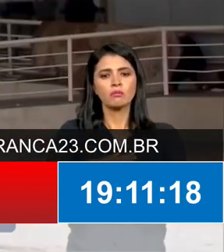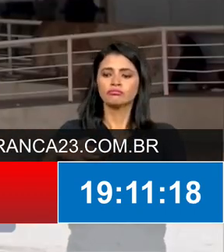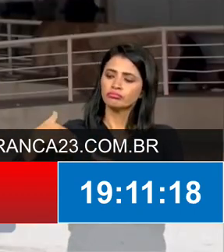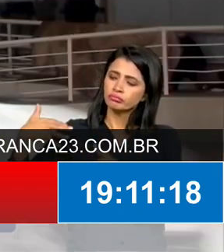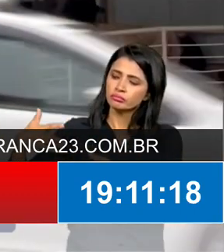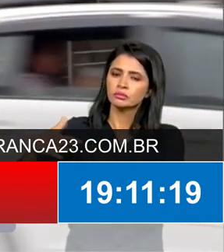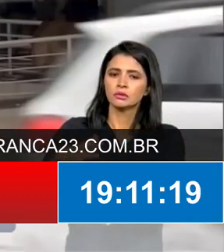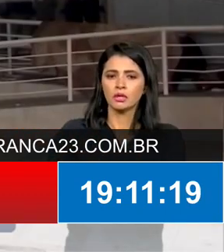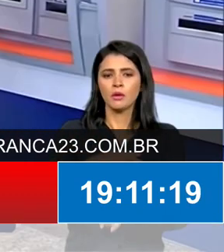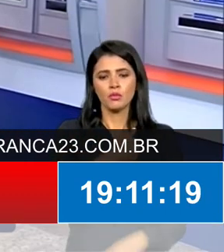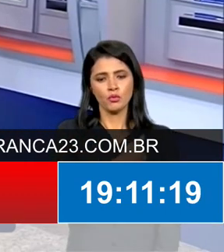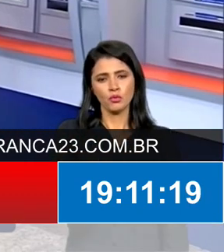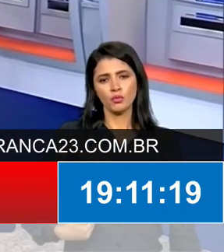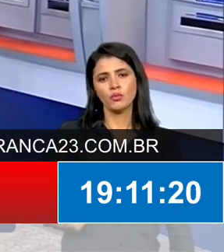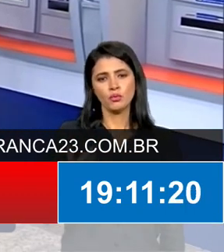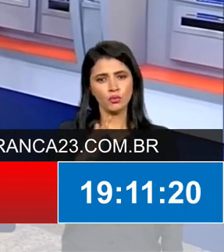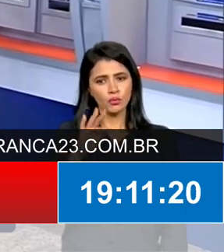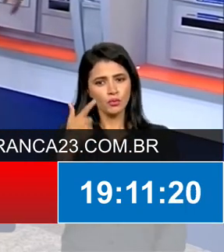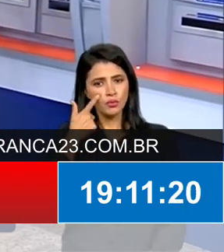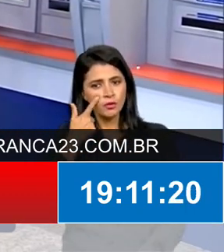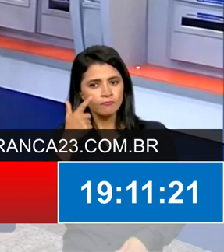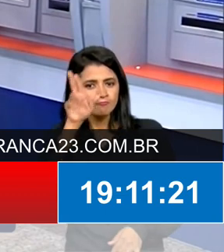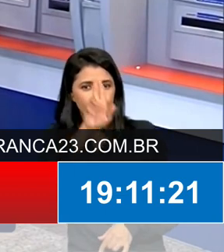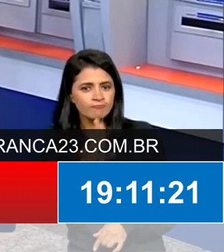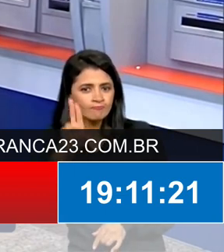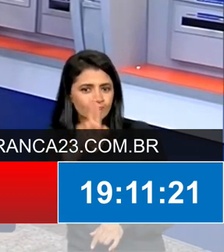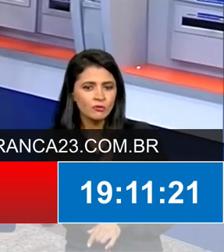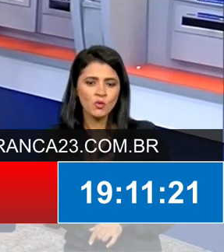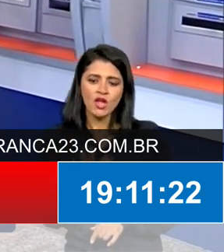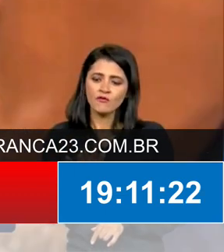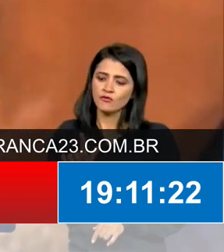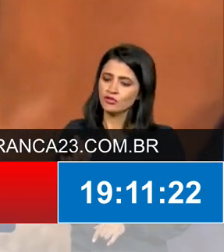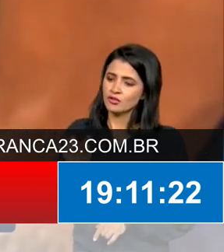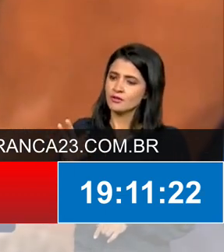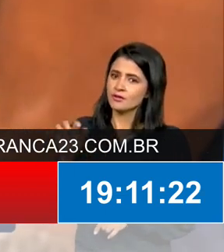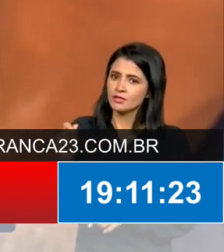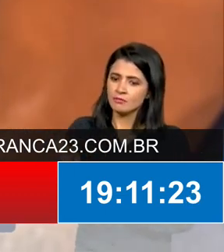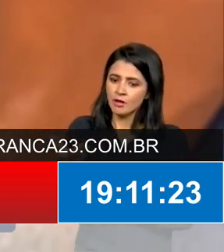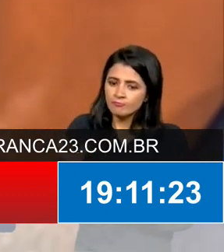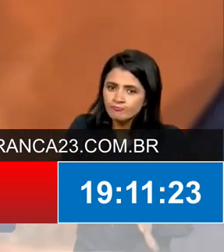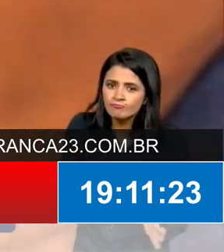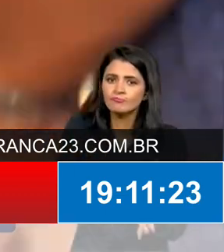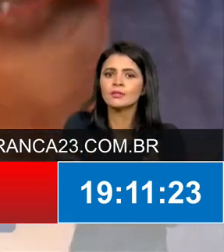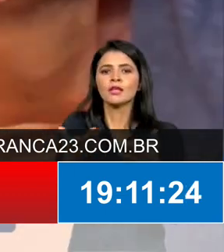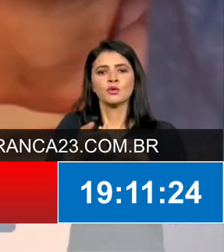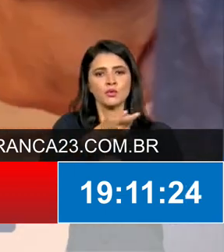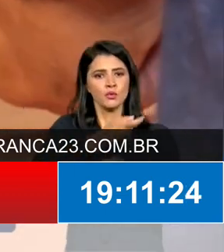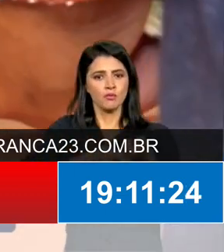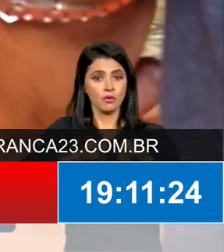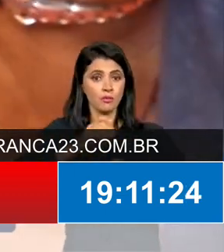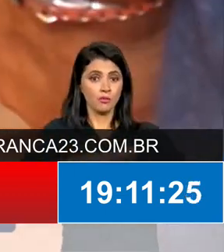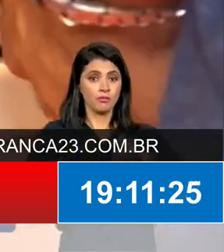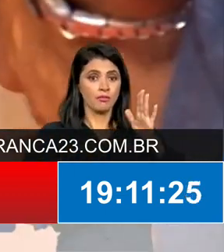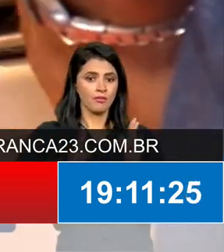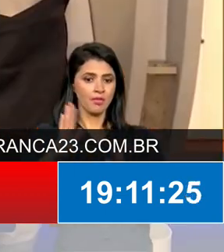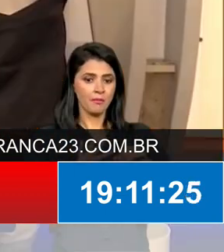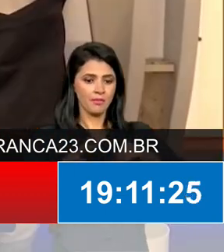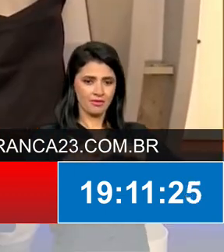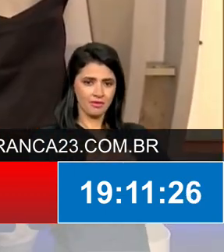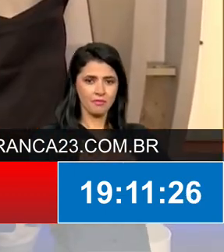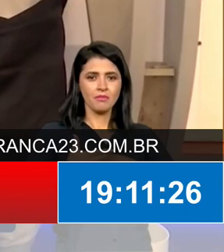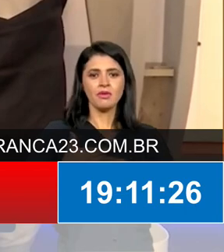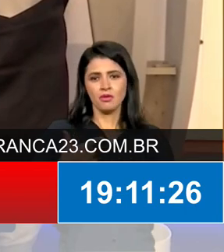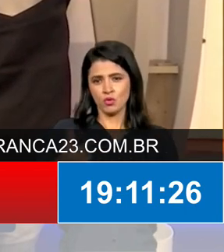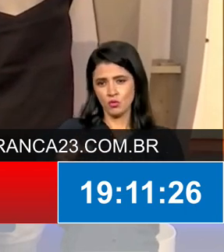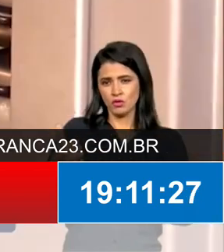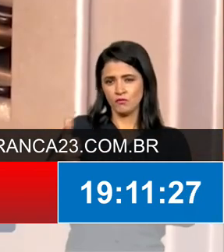tempo, o governo federal tem flexibilizado o uso do fundo para estimular a economia. Foi durante a pandemia de Covid-19 que